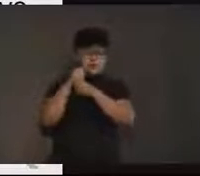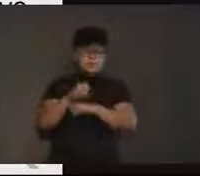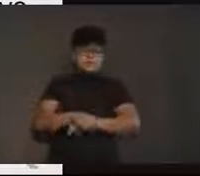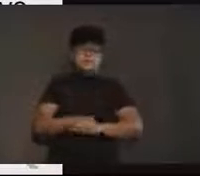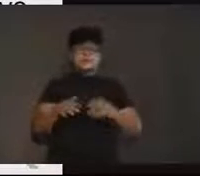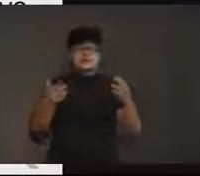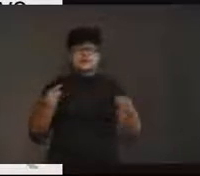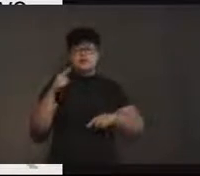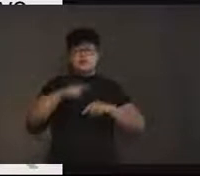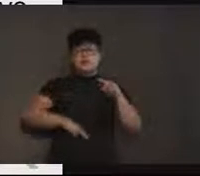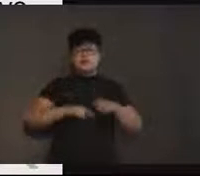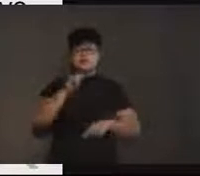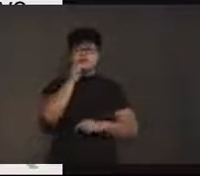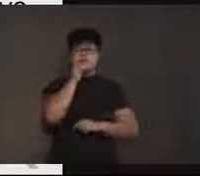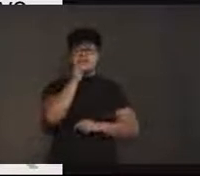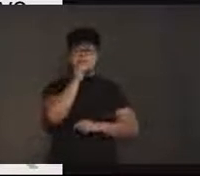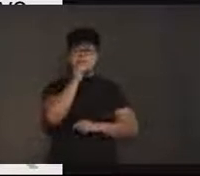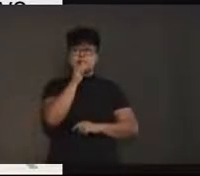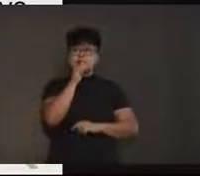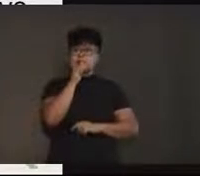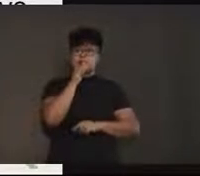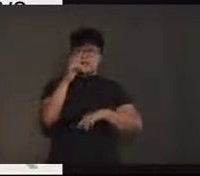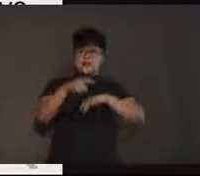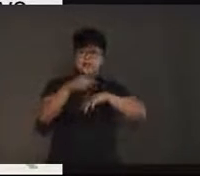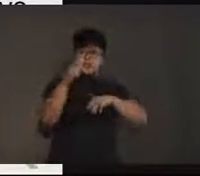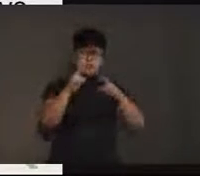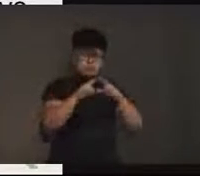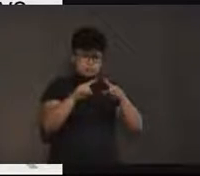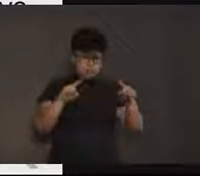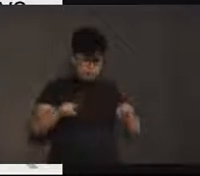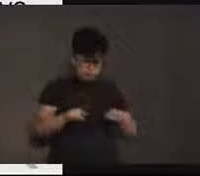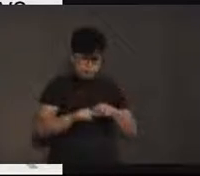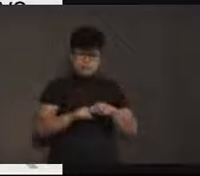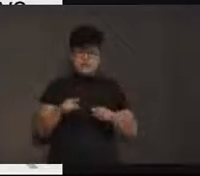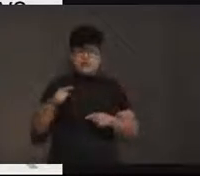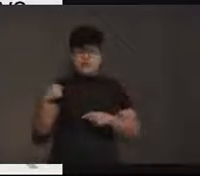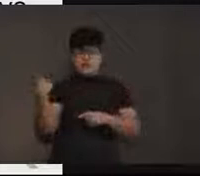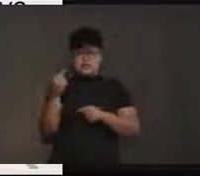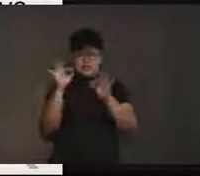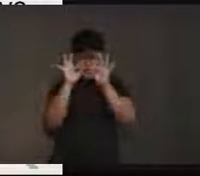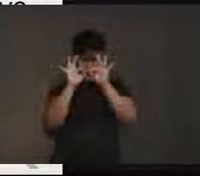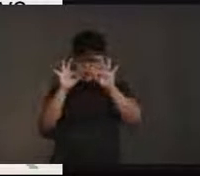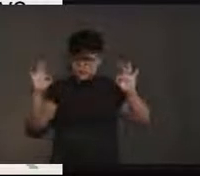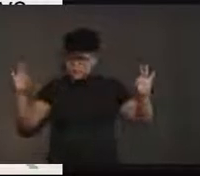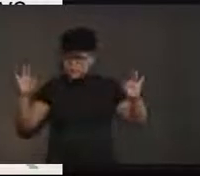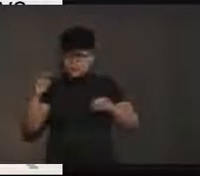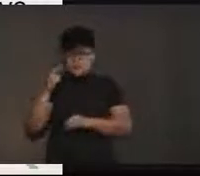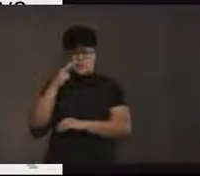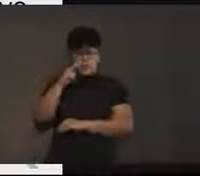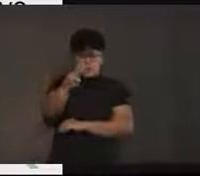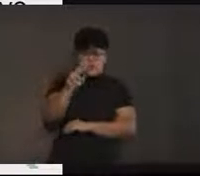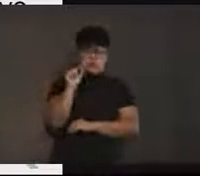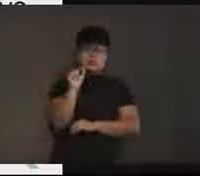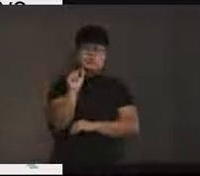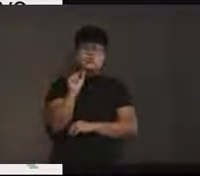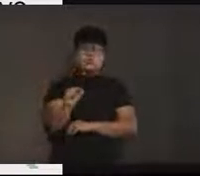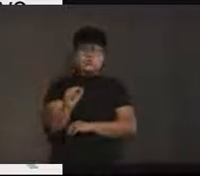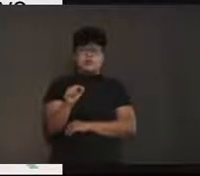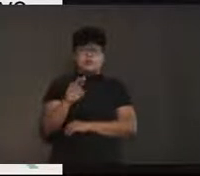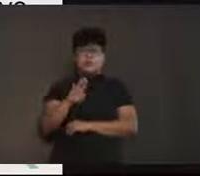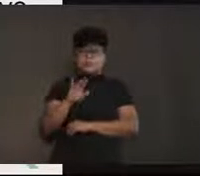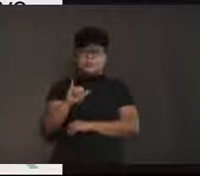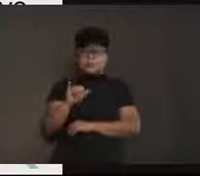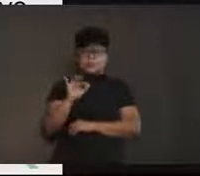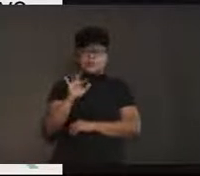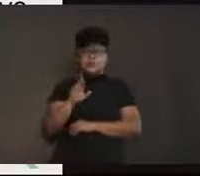em certos materiais Como cristais de calcita seu fibras óticas podemos observar o efeito de birrefringência até composição de um